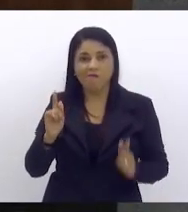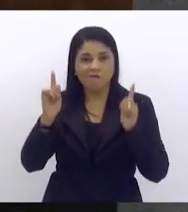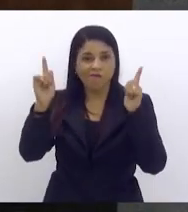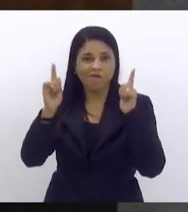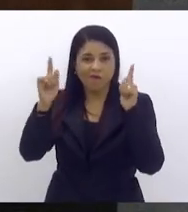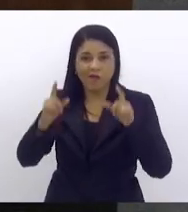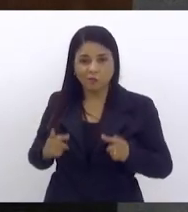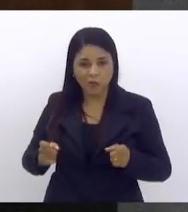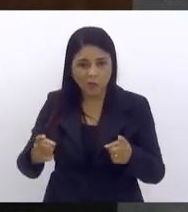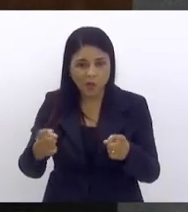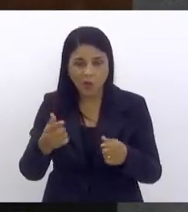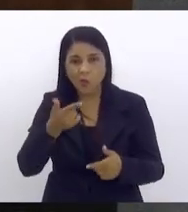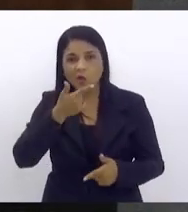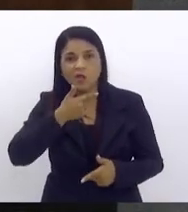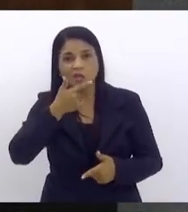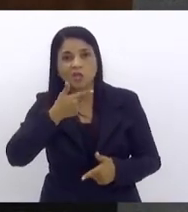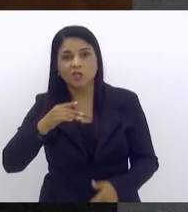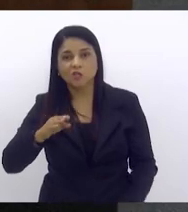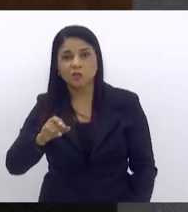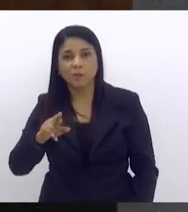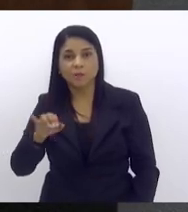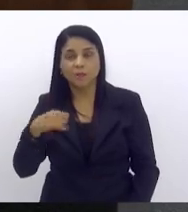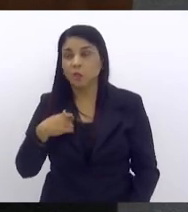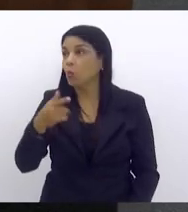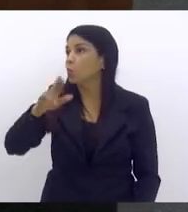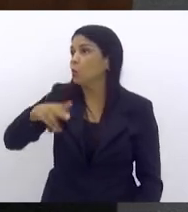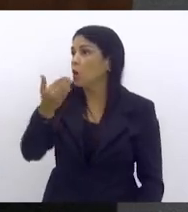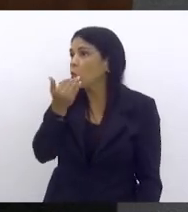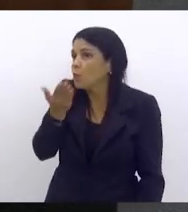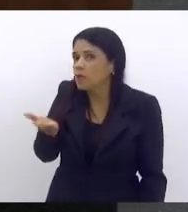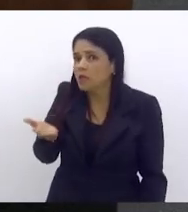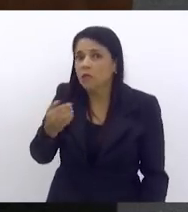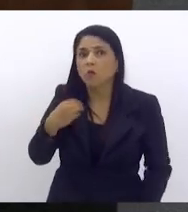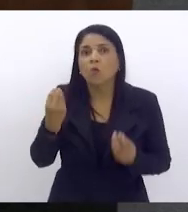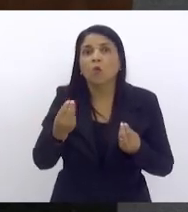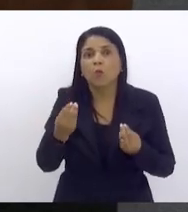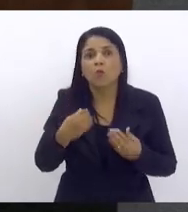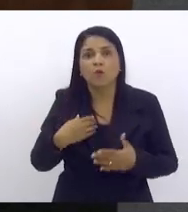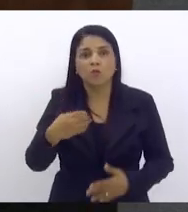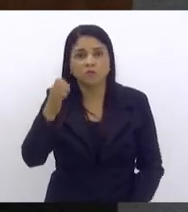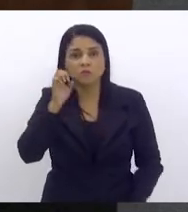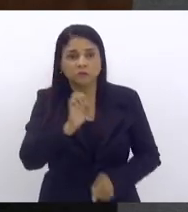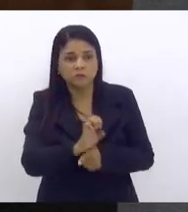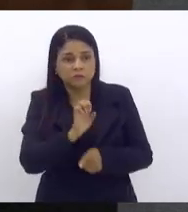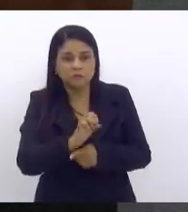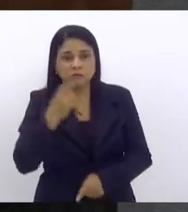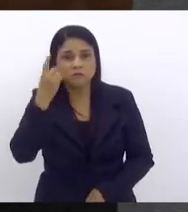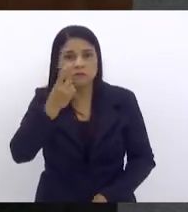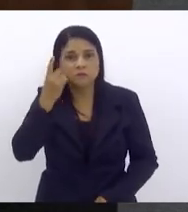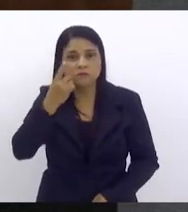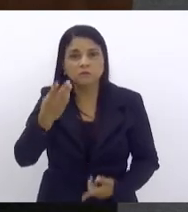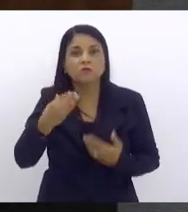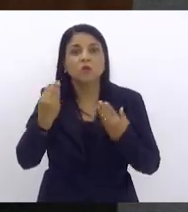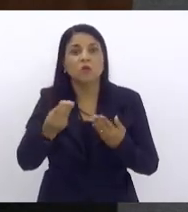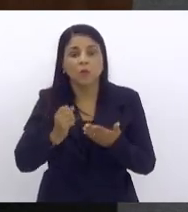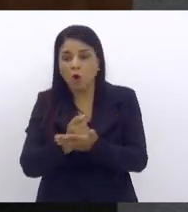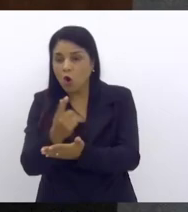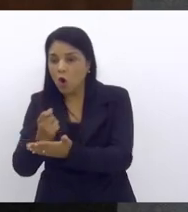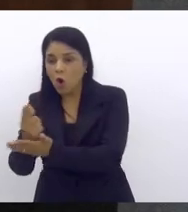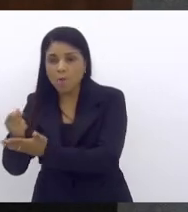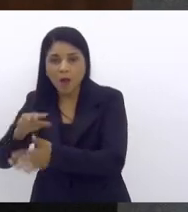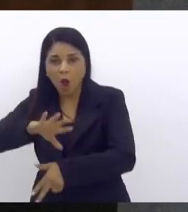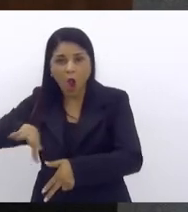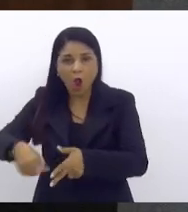Paulo. Como é que eu, como deputado estadual, vou tomar conhecimento que estão roubando dinheiro que é para a área da segurança para comprar queijo brilho e